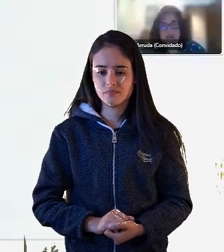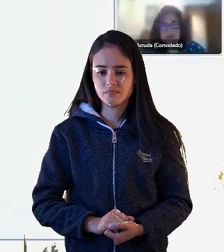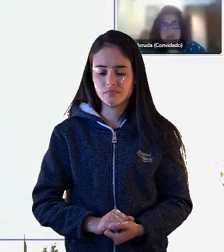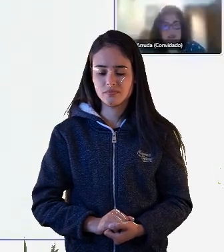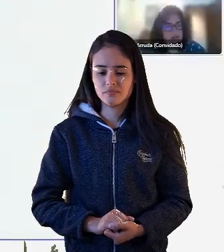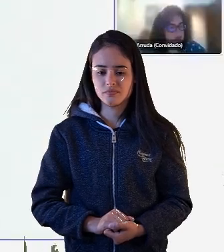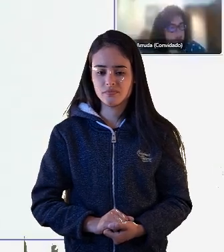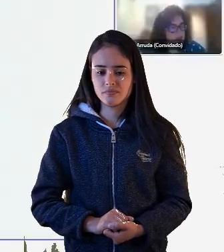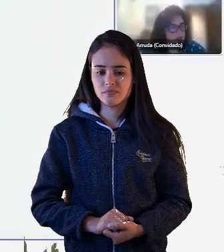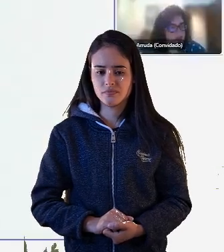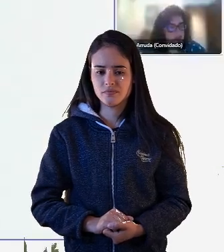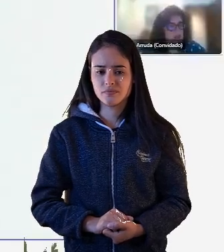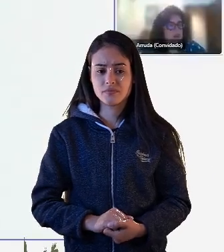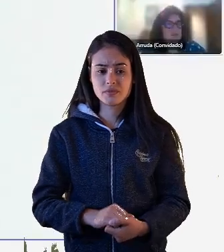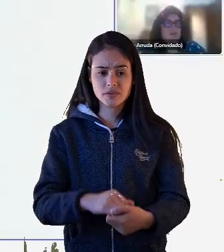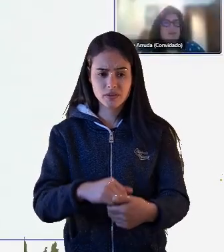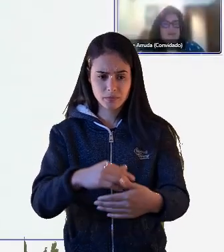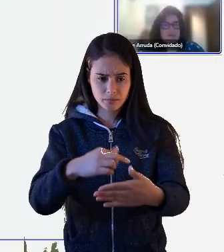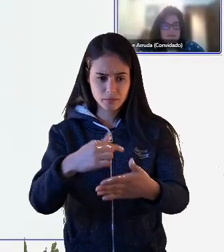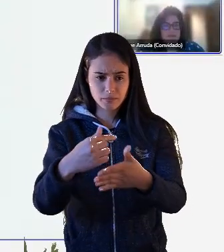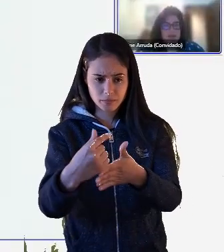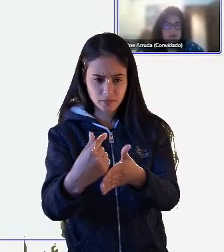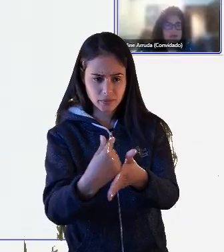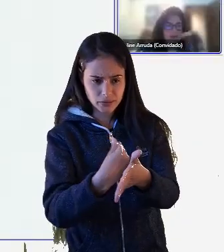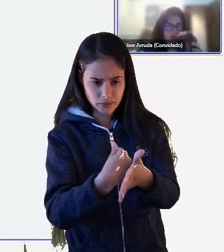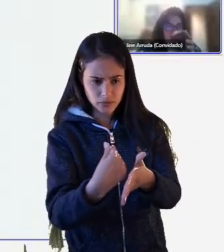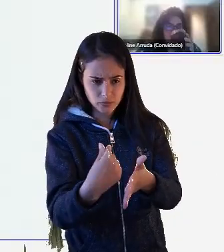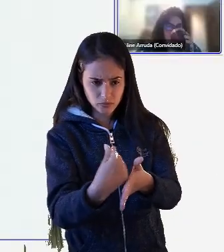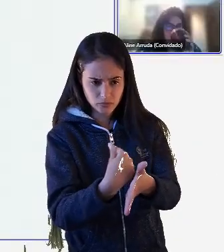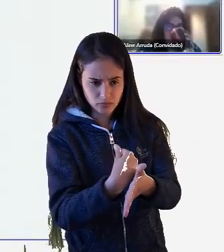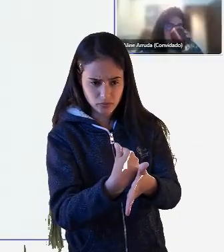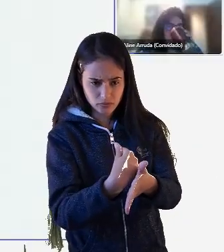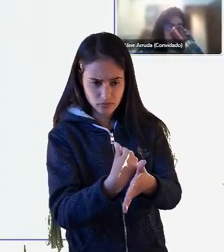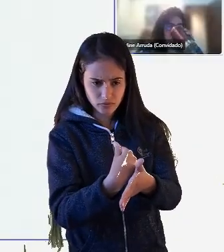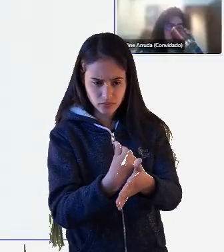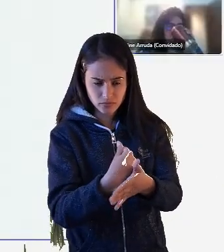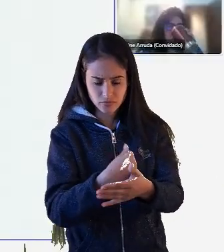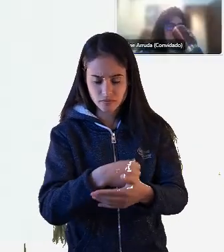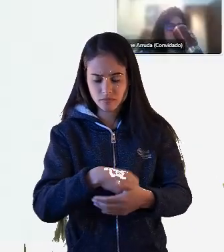Não, acho que a gente pode prosseguir. Você perguntou se eu gostaria de ler?